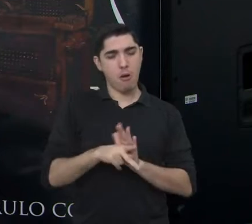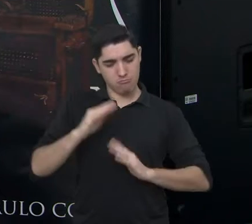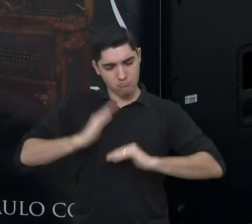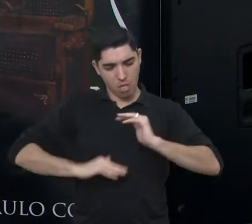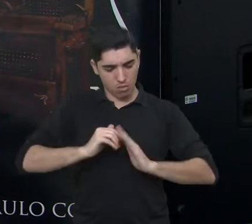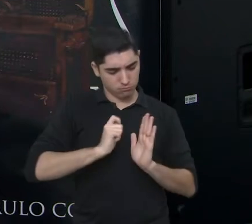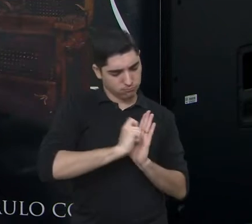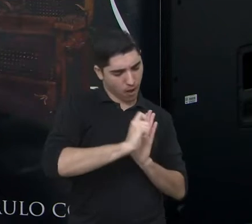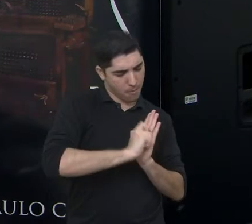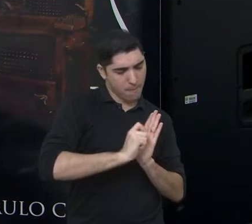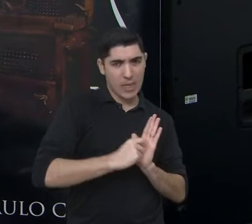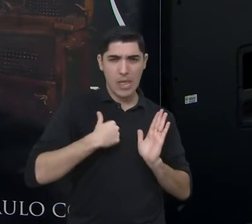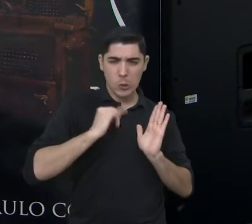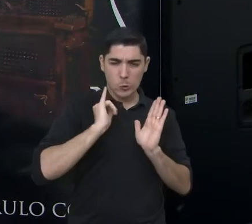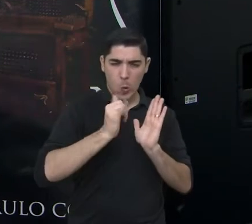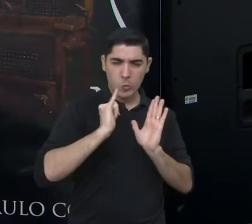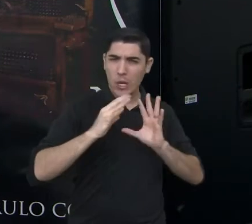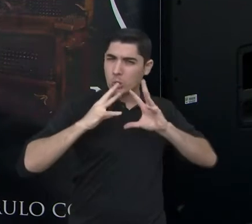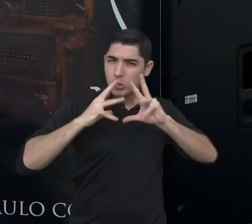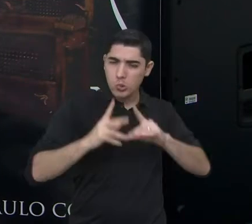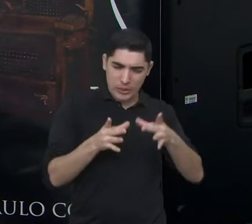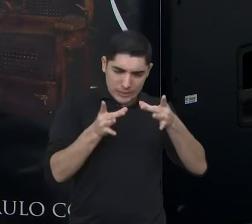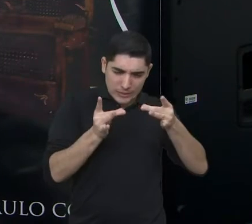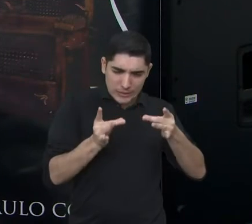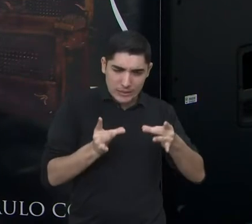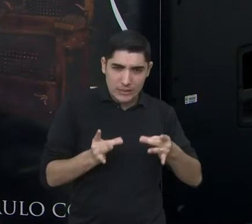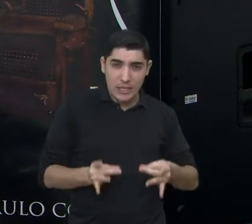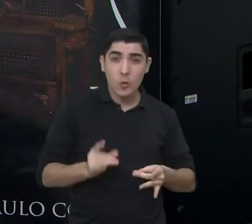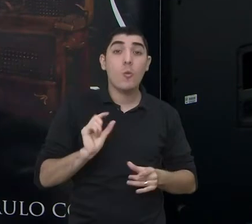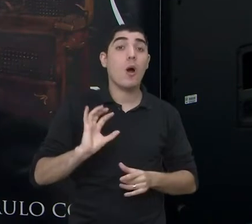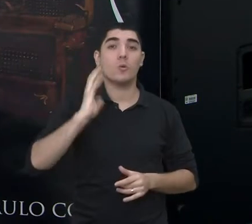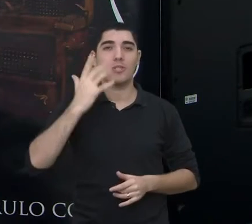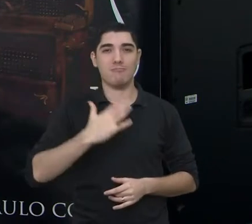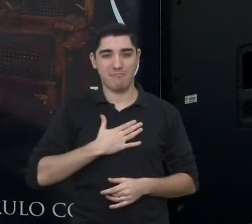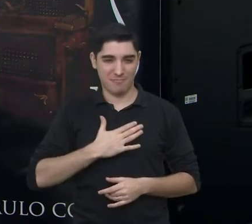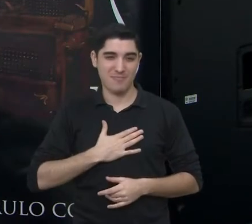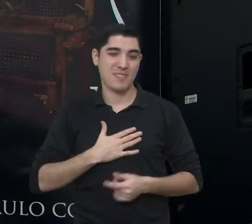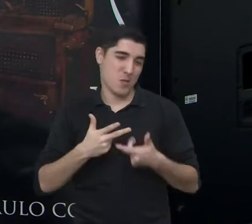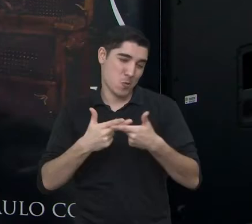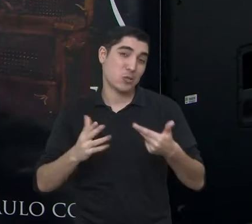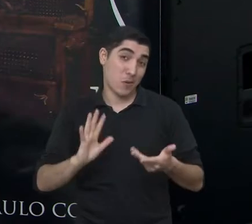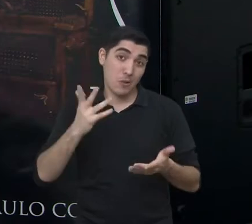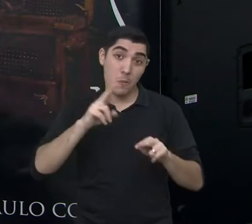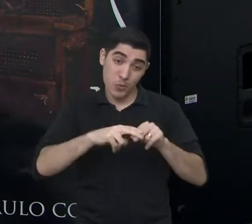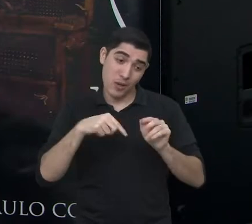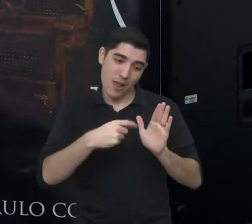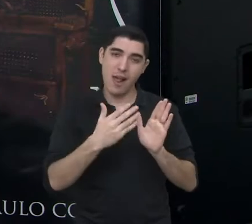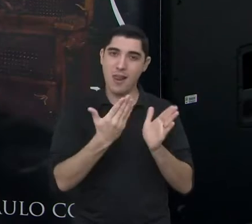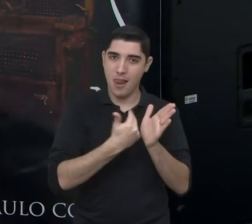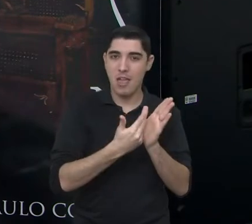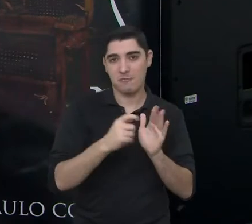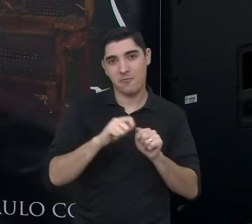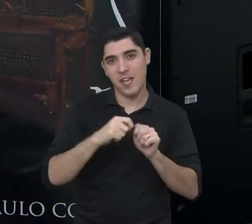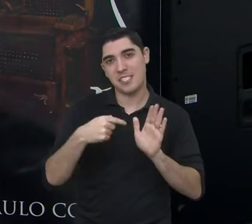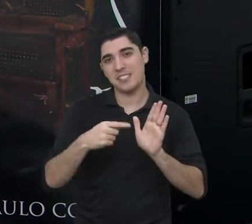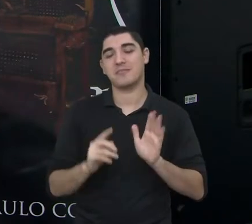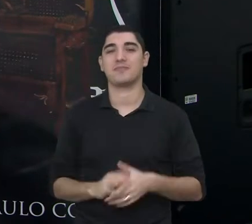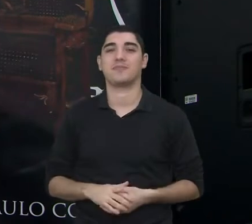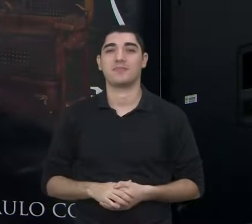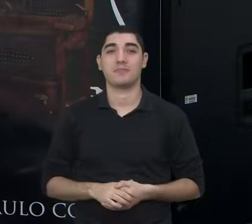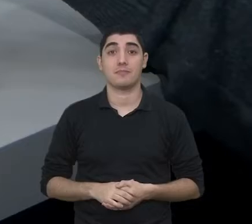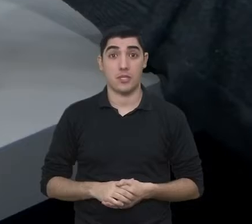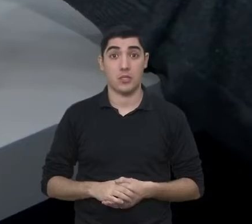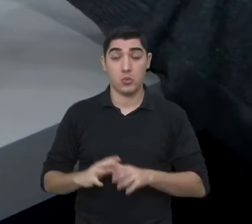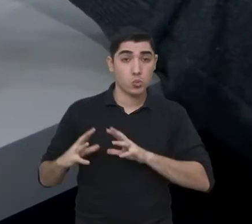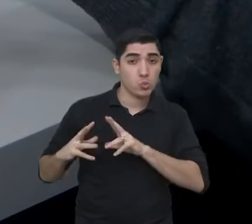poder contar tudo, né? Todo o possível, certo? Que caiba num livro como foi